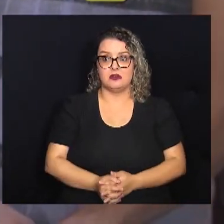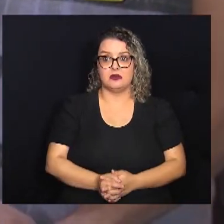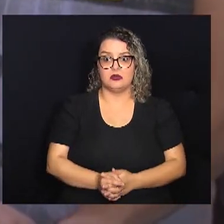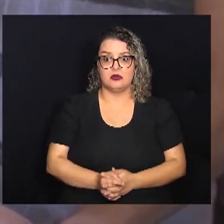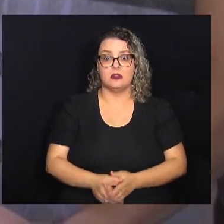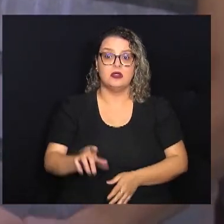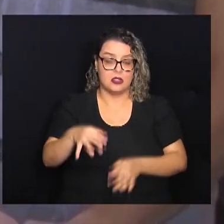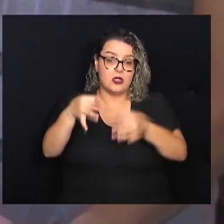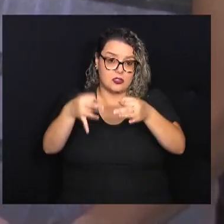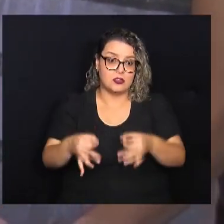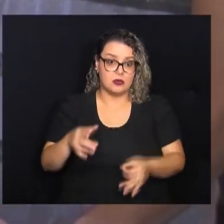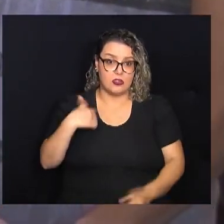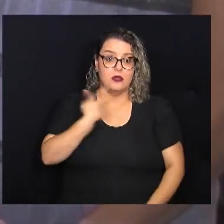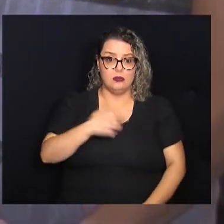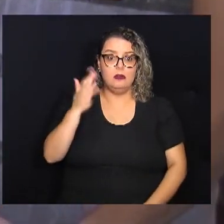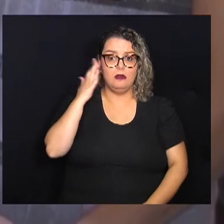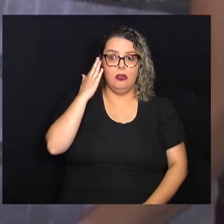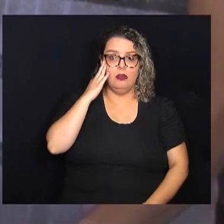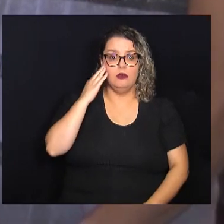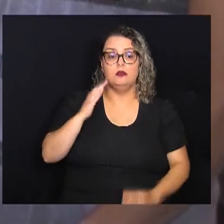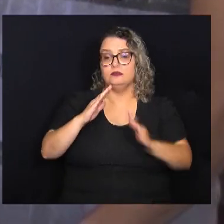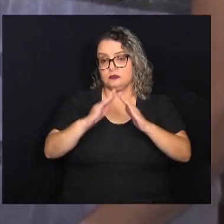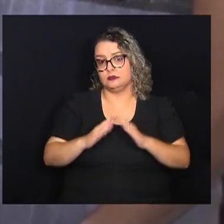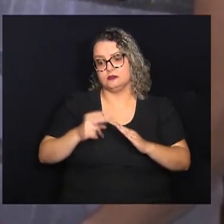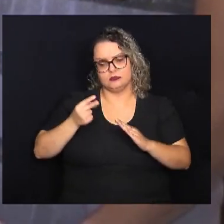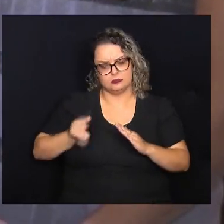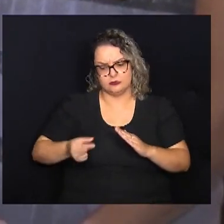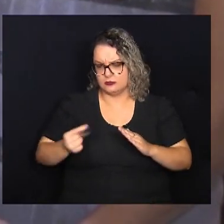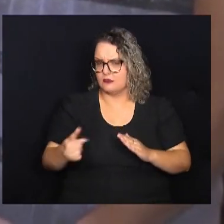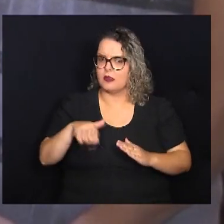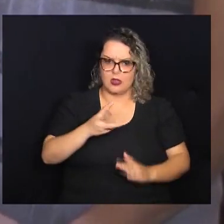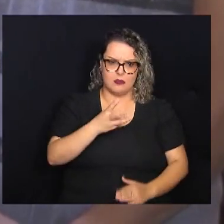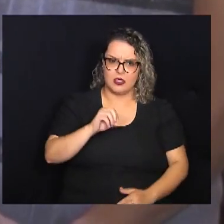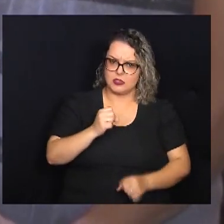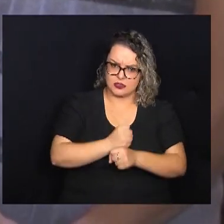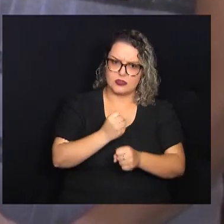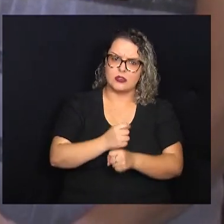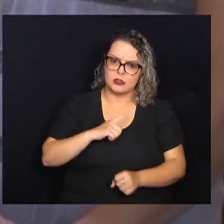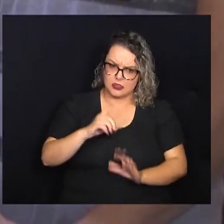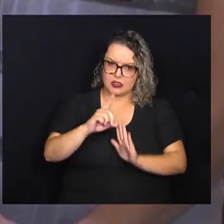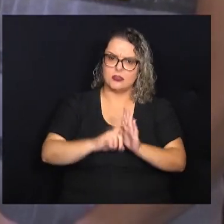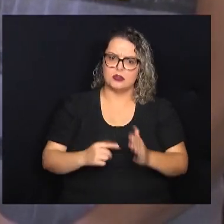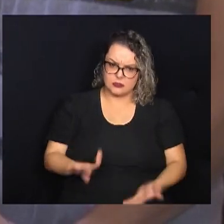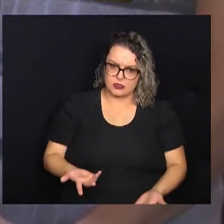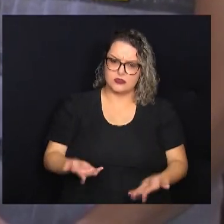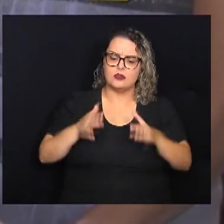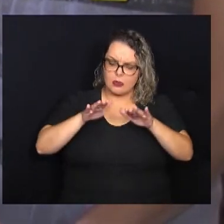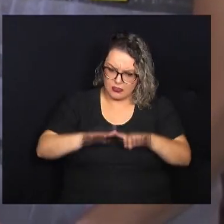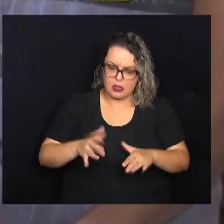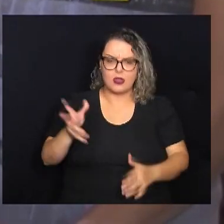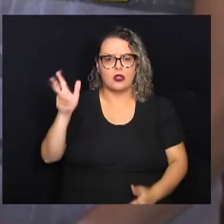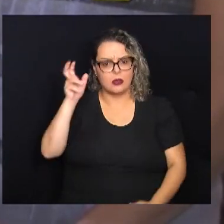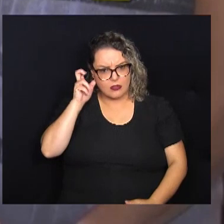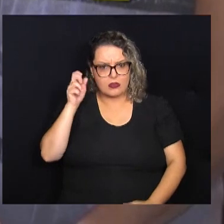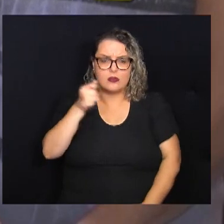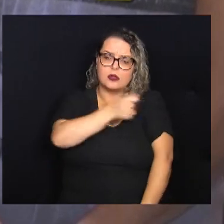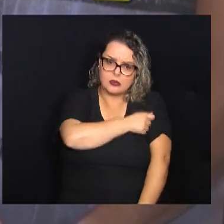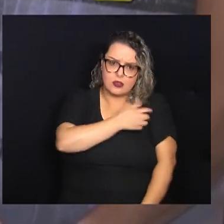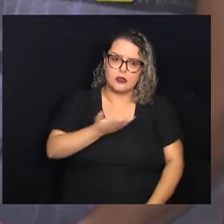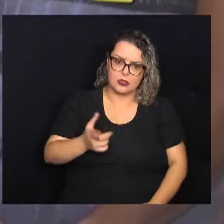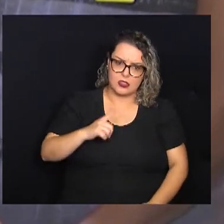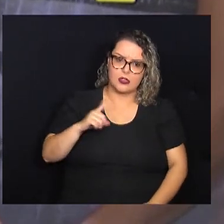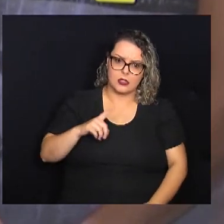isso que nós entendemos que, por eles morarem ali há mais de 30 anos, eles têm sim o direito de reivindicar, serem ouvidos pelas autoridades e